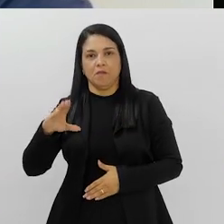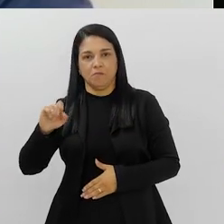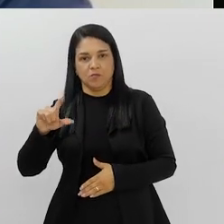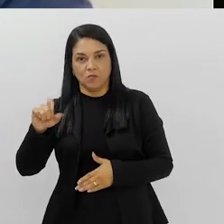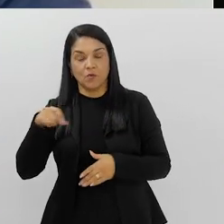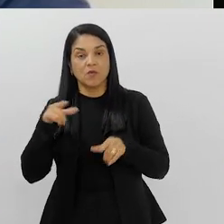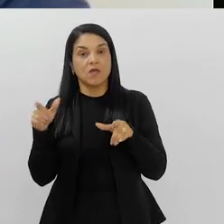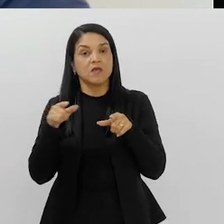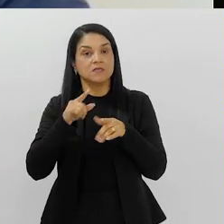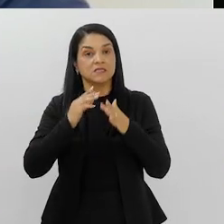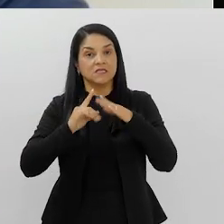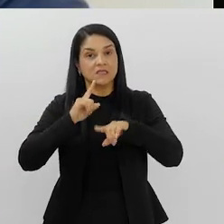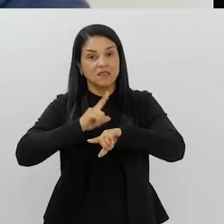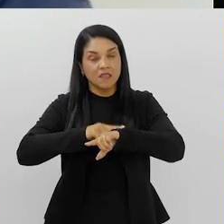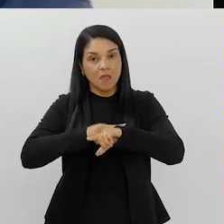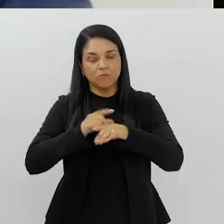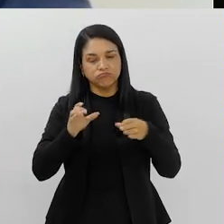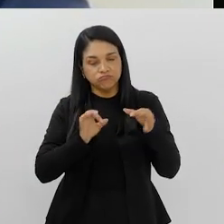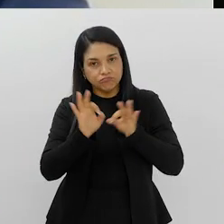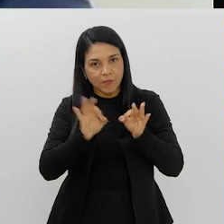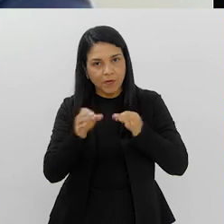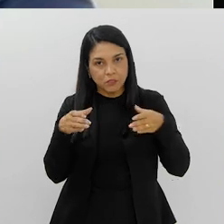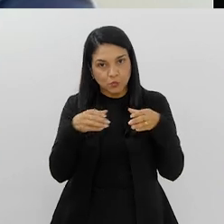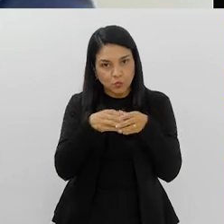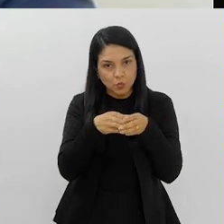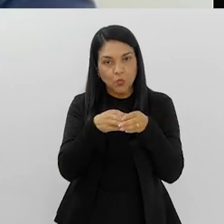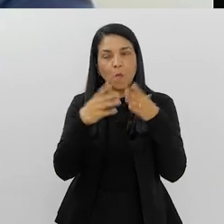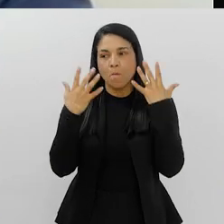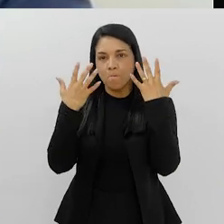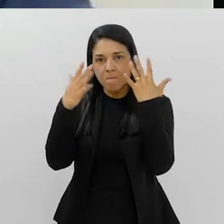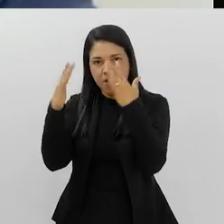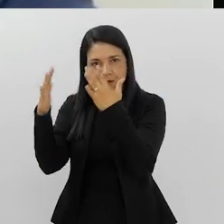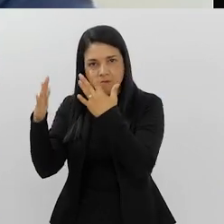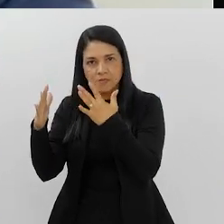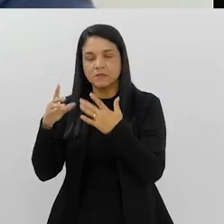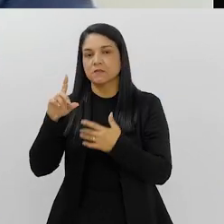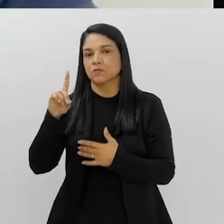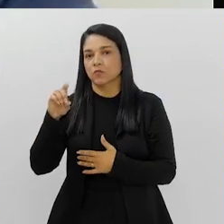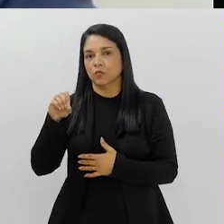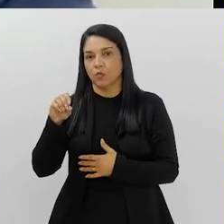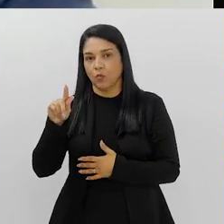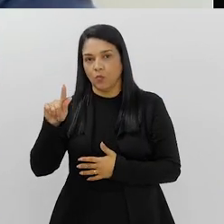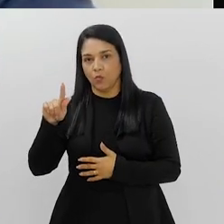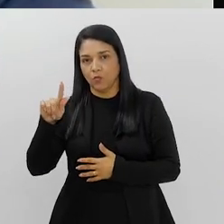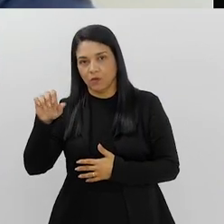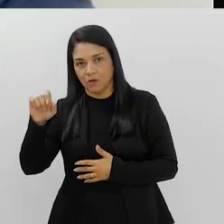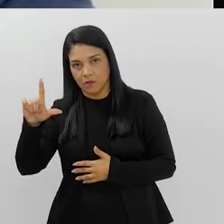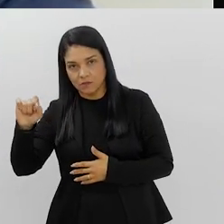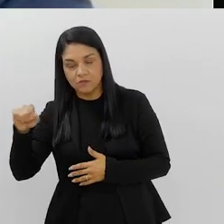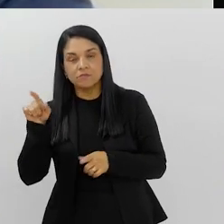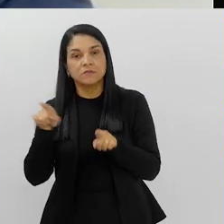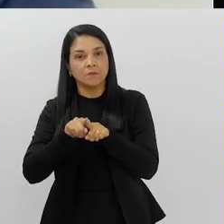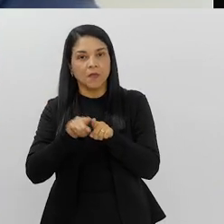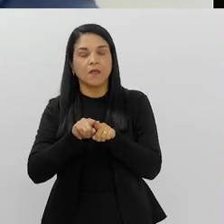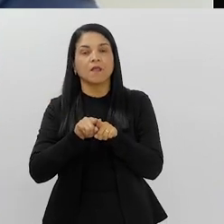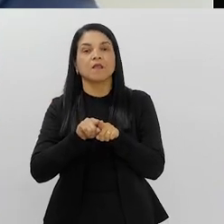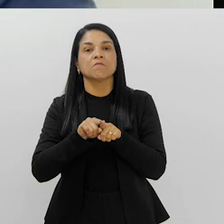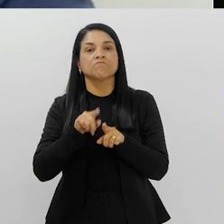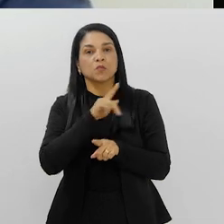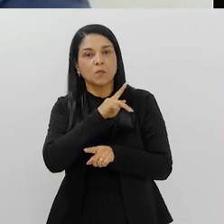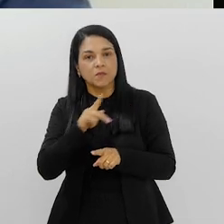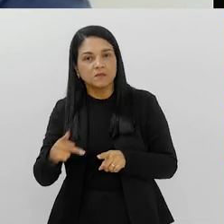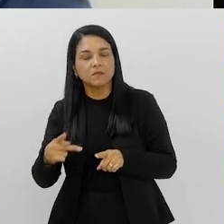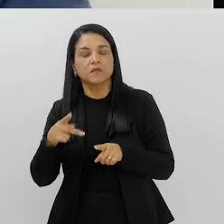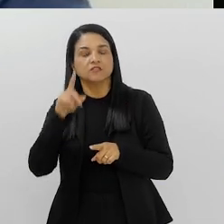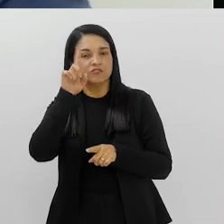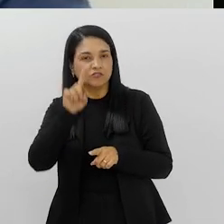Então, acho que esse equilíbrio nessa montagem de grupo e esse tempo dessa montagem de grupo, né? Parabenizar os Douglas por todo esse trabalho também aí, né? Toda essa dedicação ao